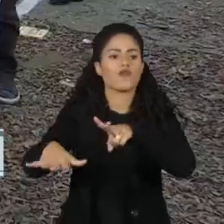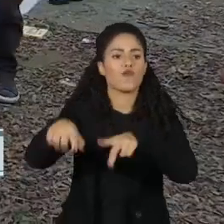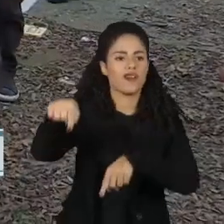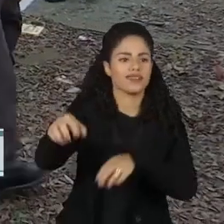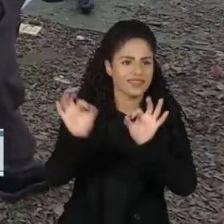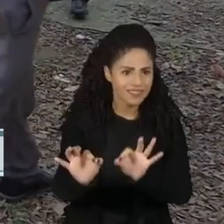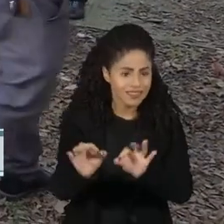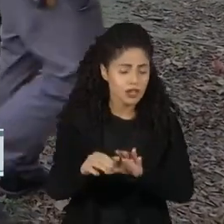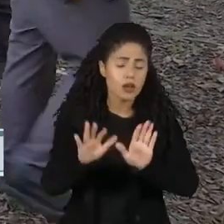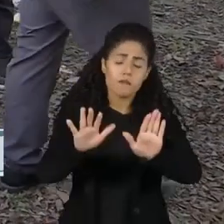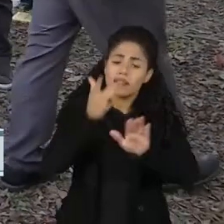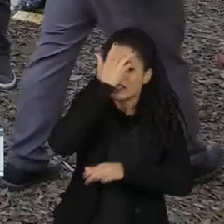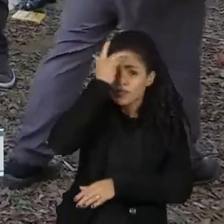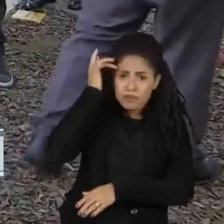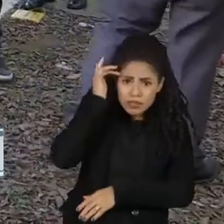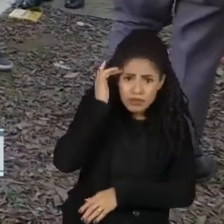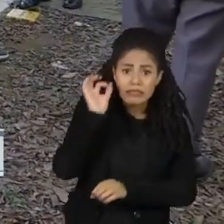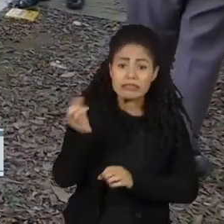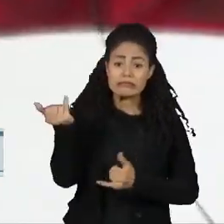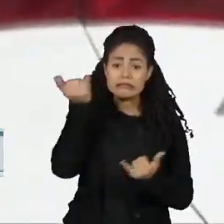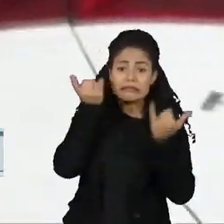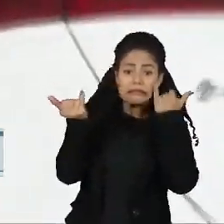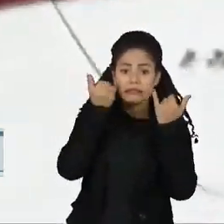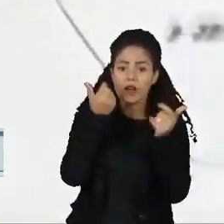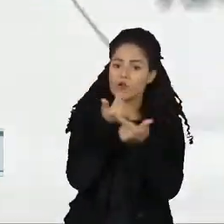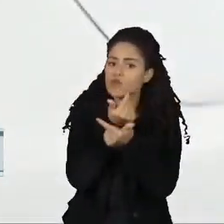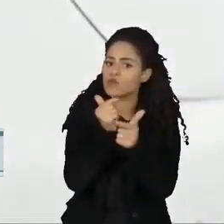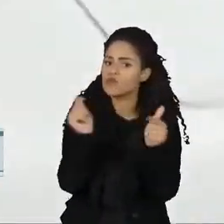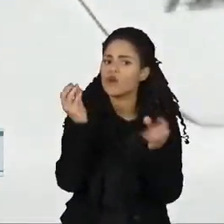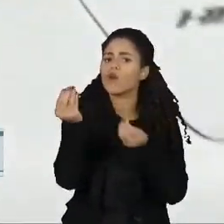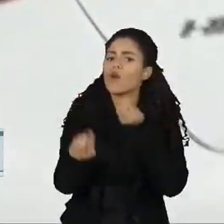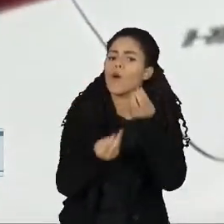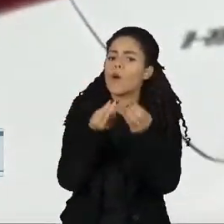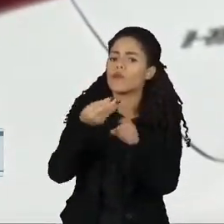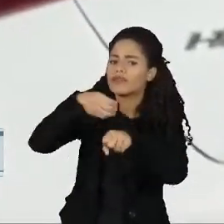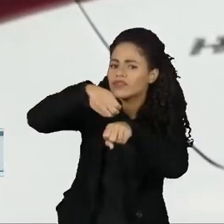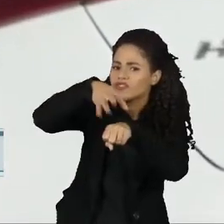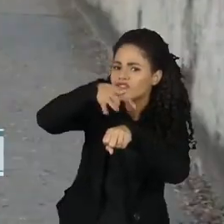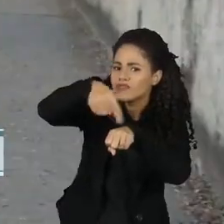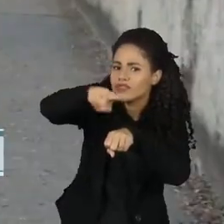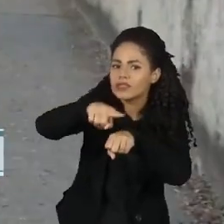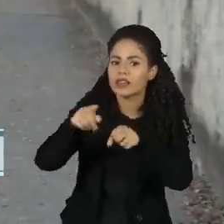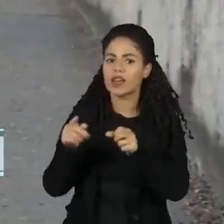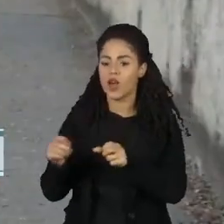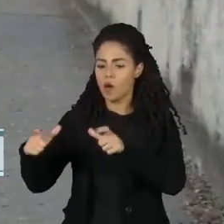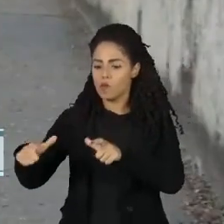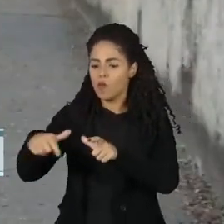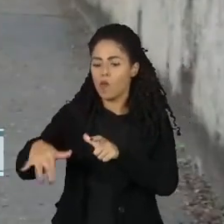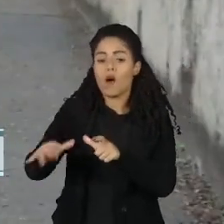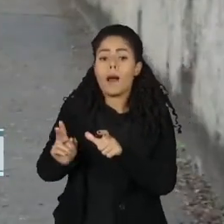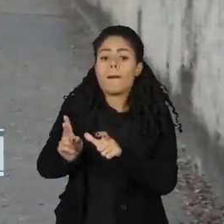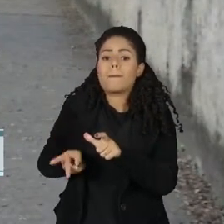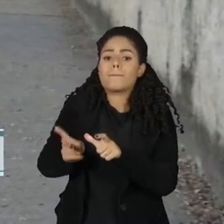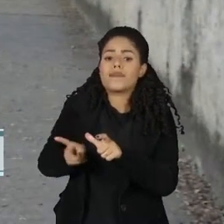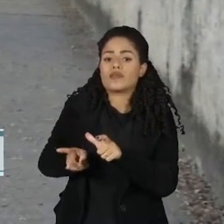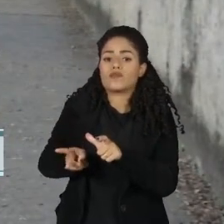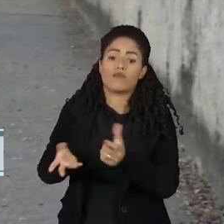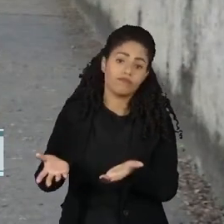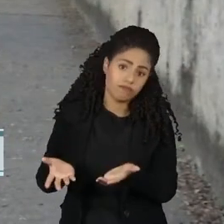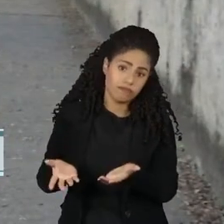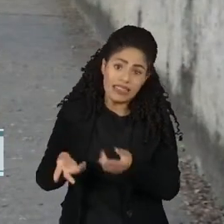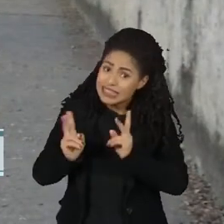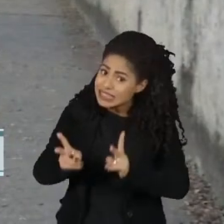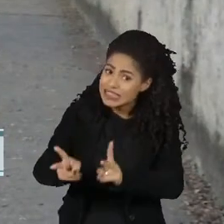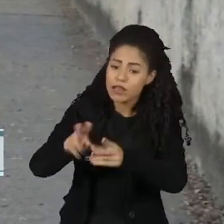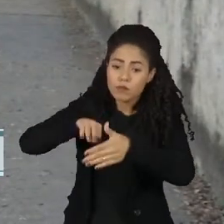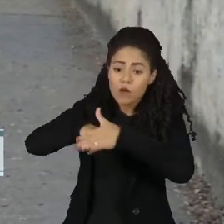forma. Para quem não tem essa rede de informação, o conselho é a fidelidade. Aconselho que busque um único posto, que tenha